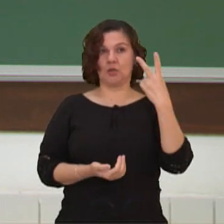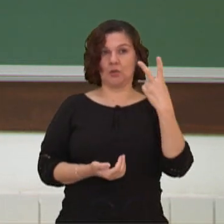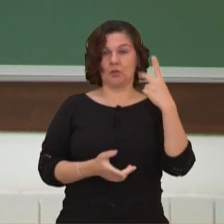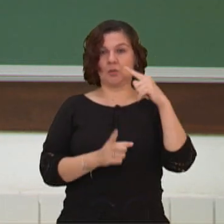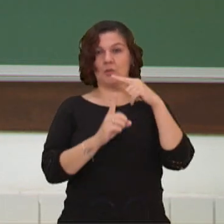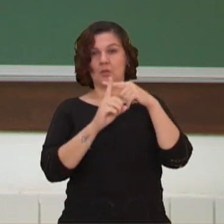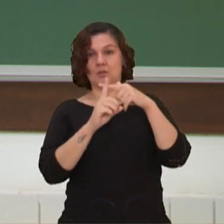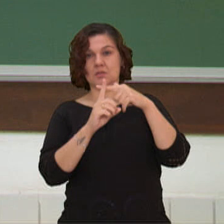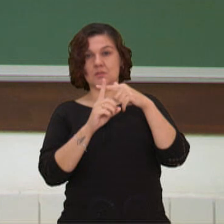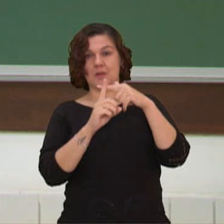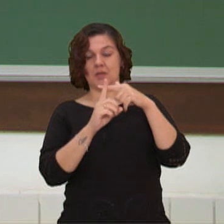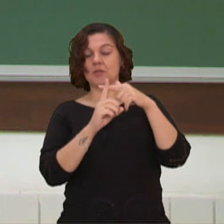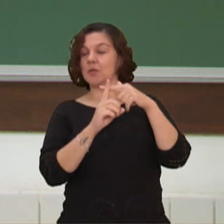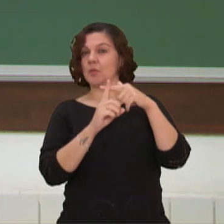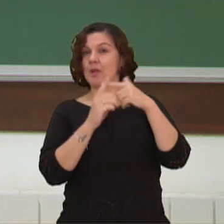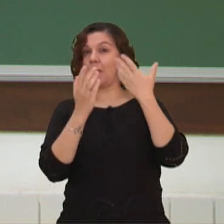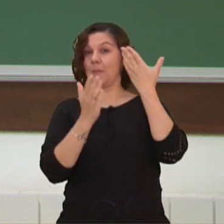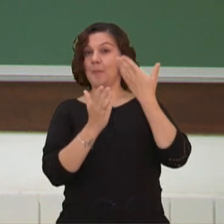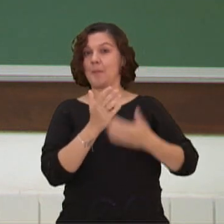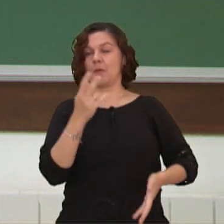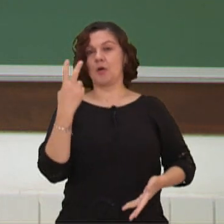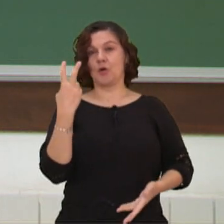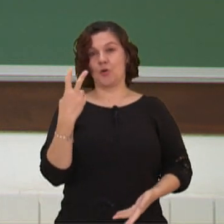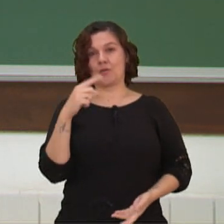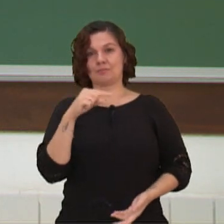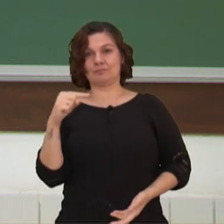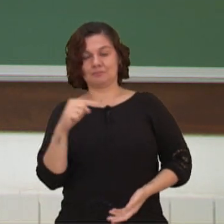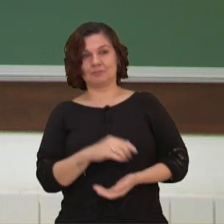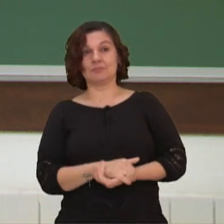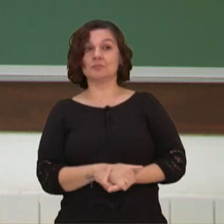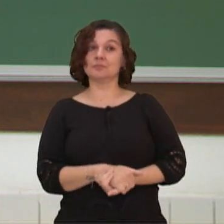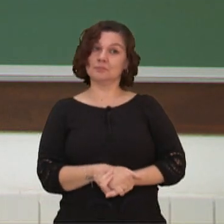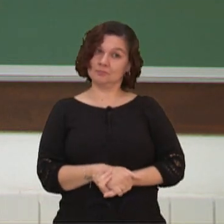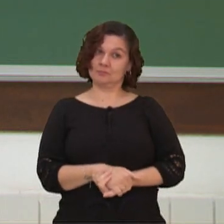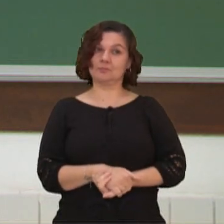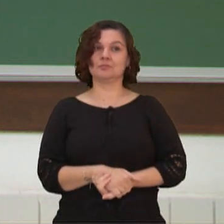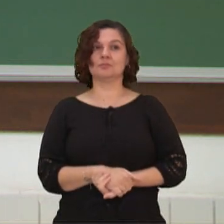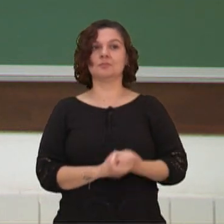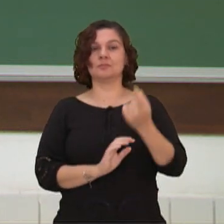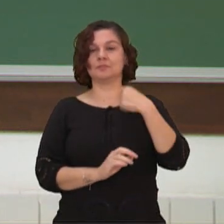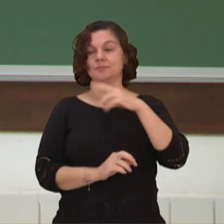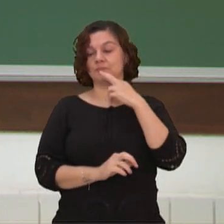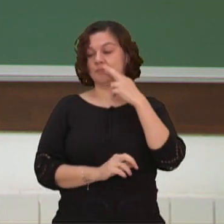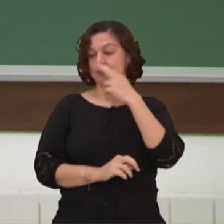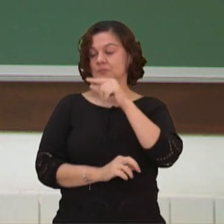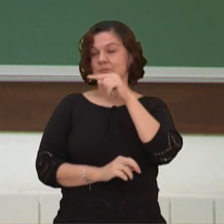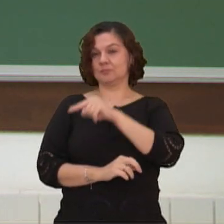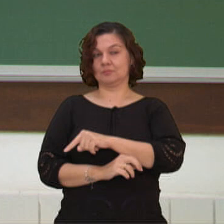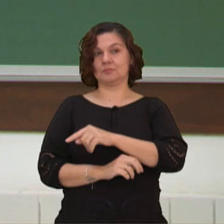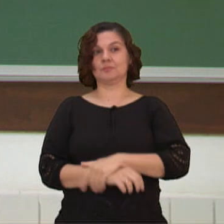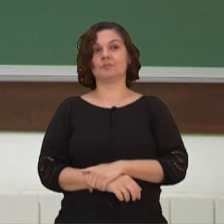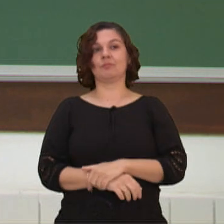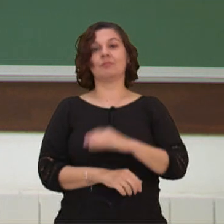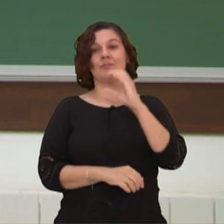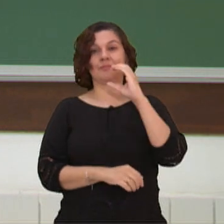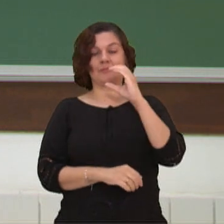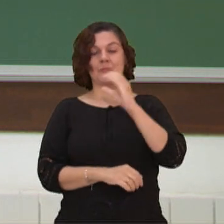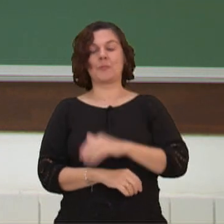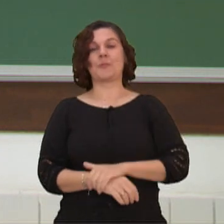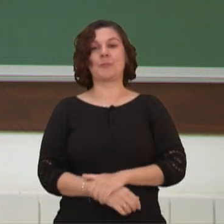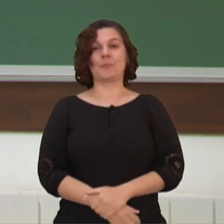mais e indica que ele perdeu 2 elétrons. Feito? Então, a 1 e a 3 estão